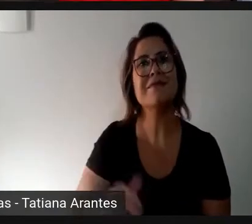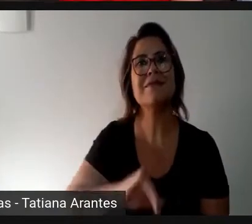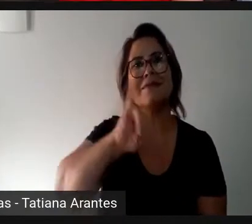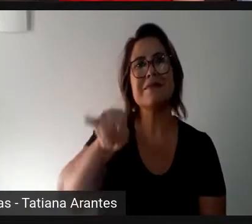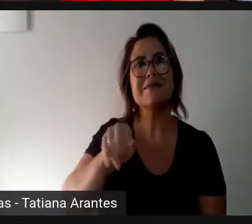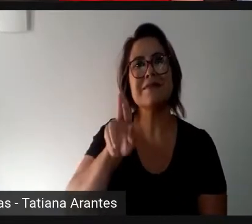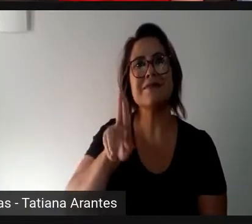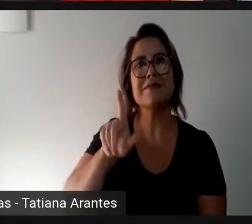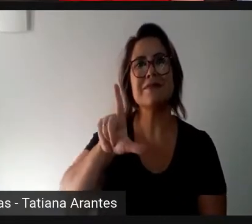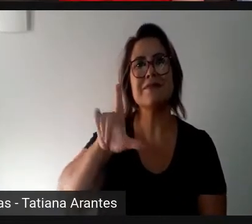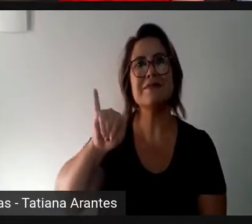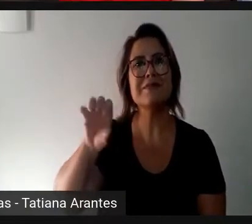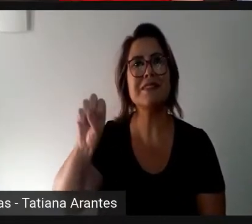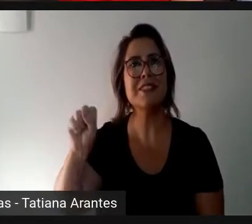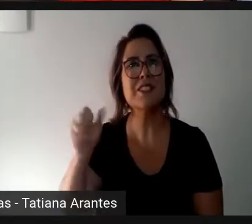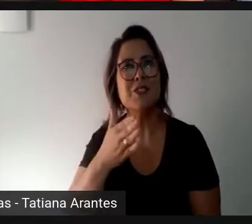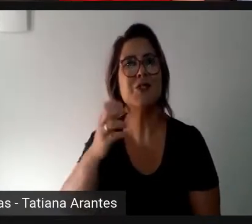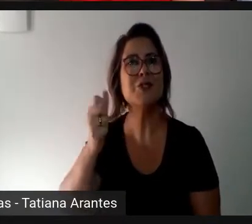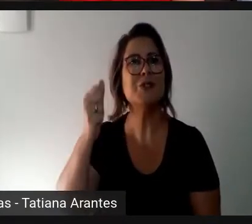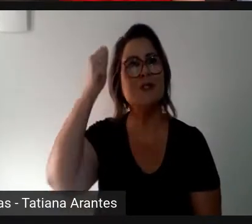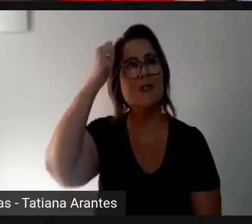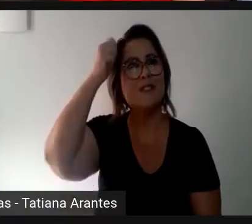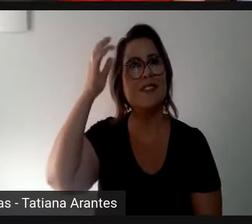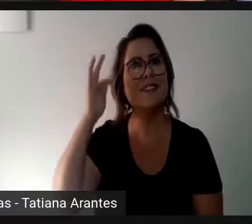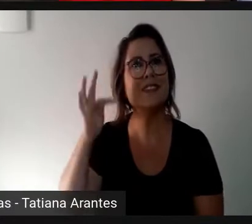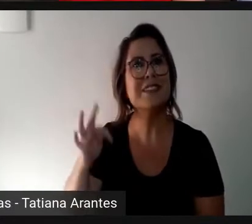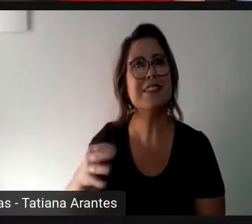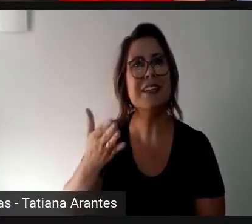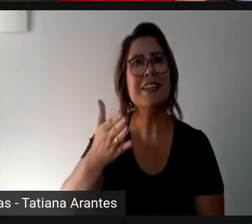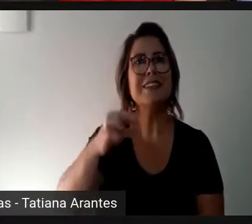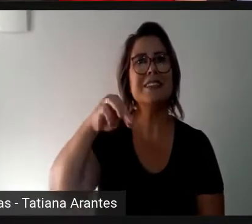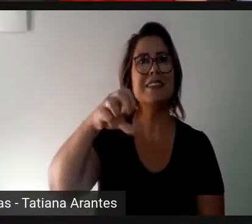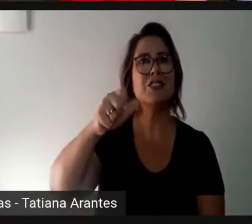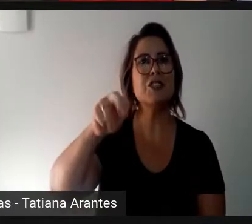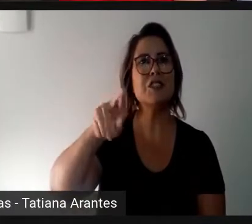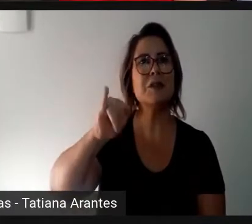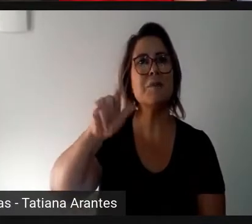Obrigado, Marilene. Doutor Júlio, Tatiana,